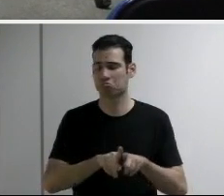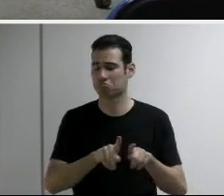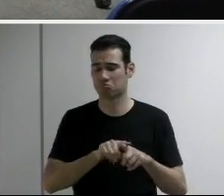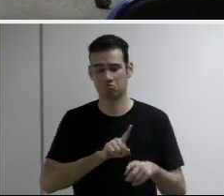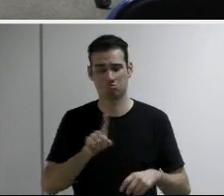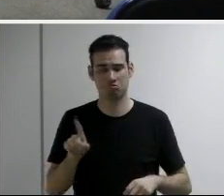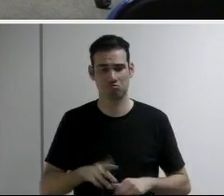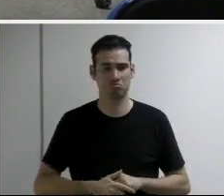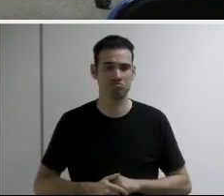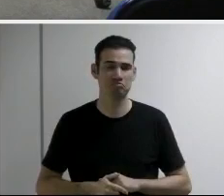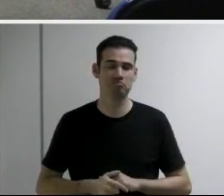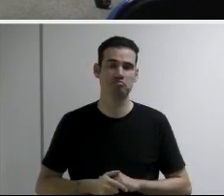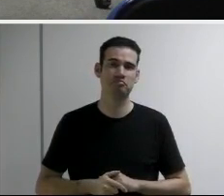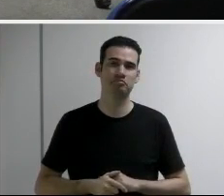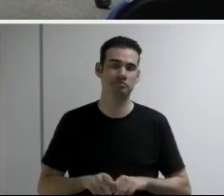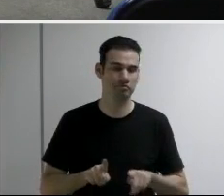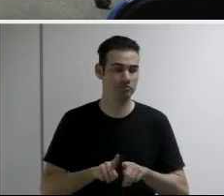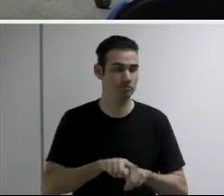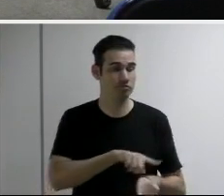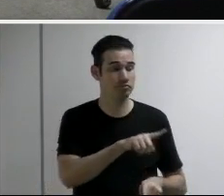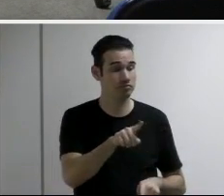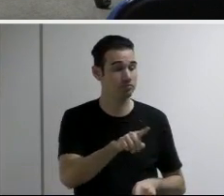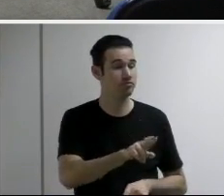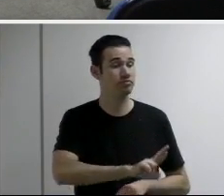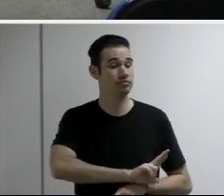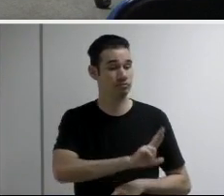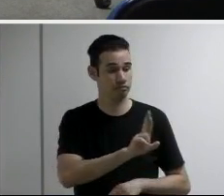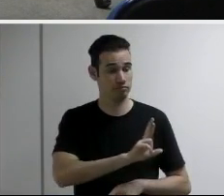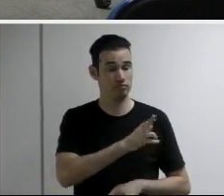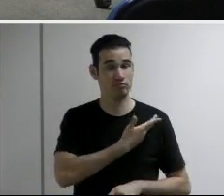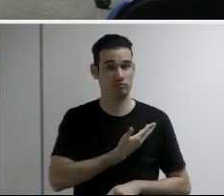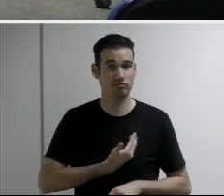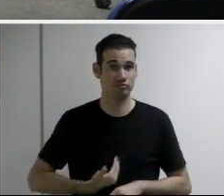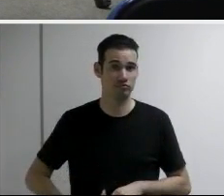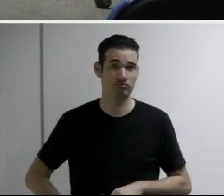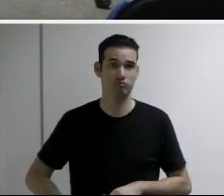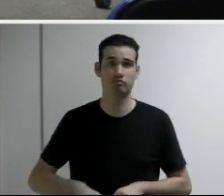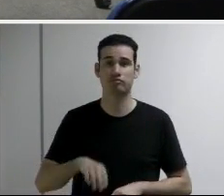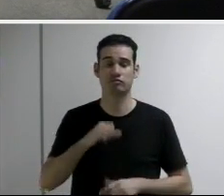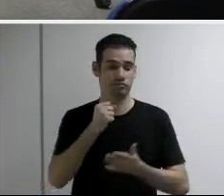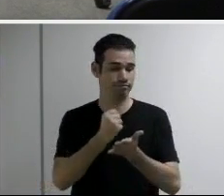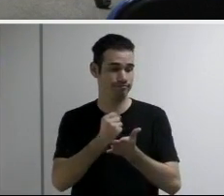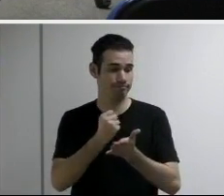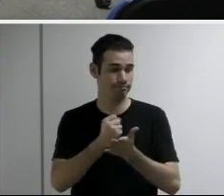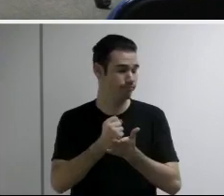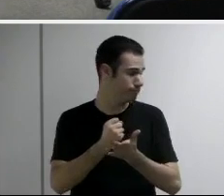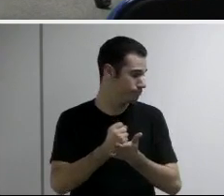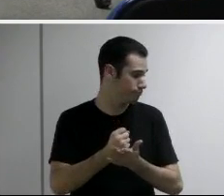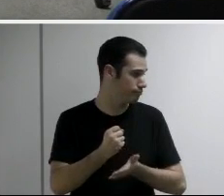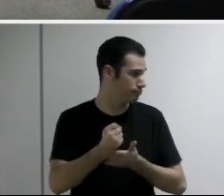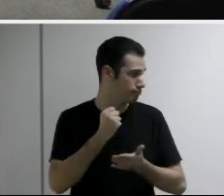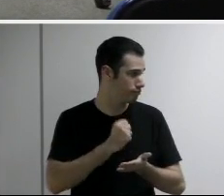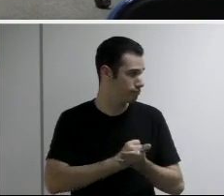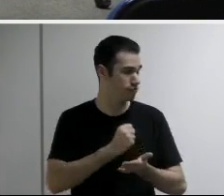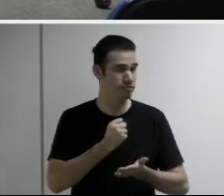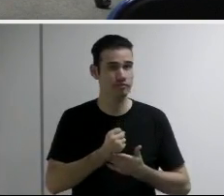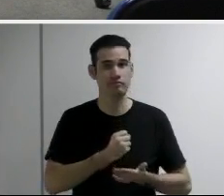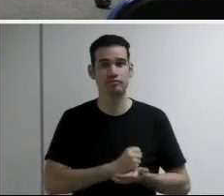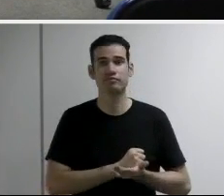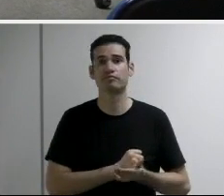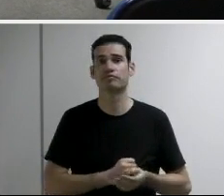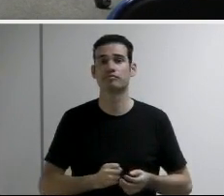a autoridade não puder aferir os selos, certificados, contratos, etc., ela ainda vai poder delegar isso para